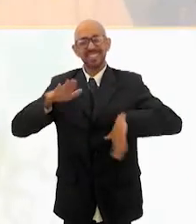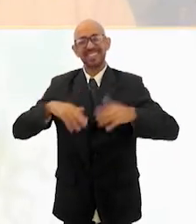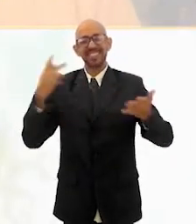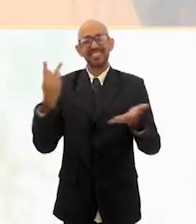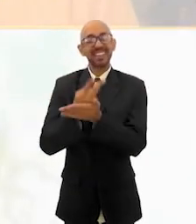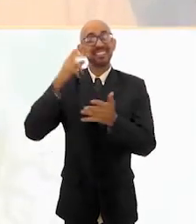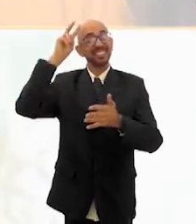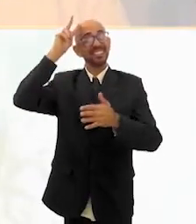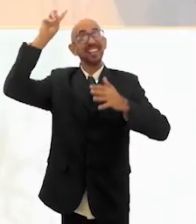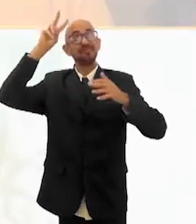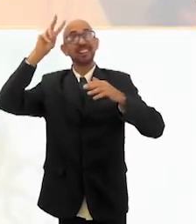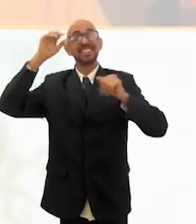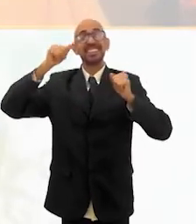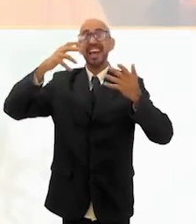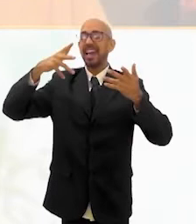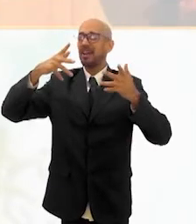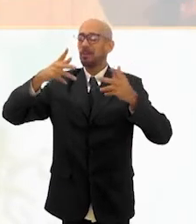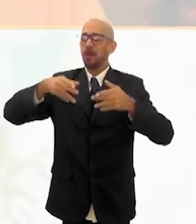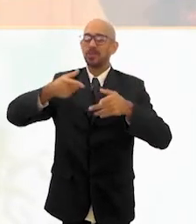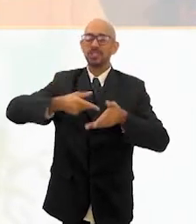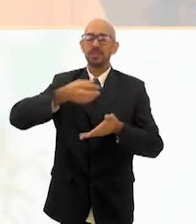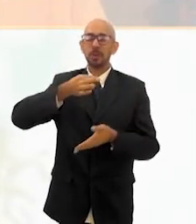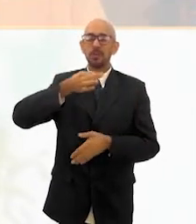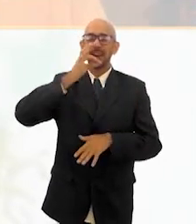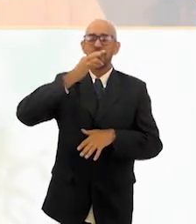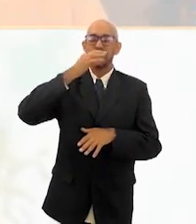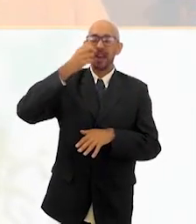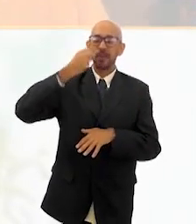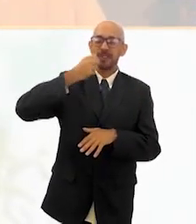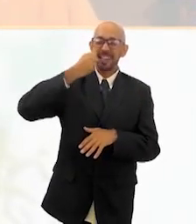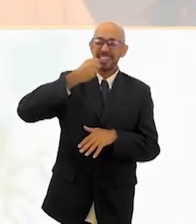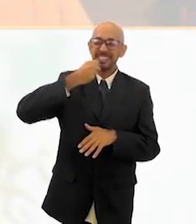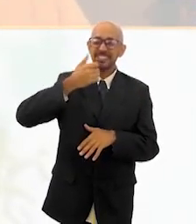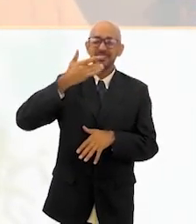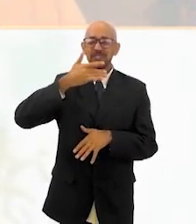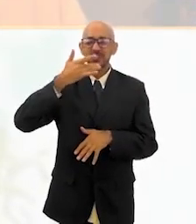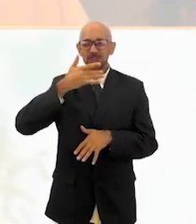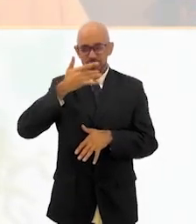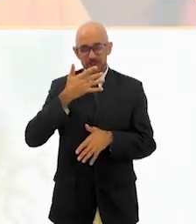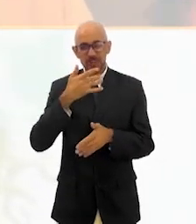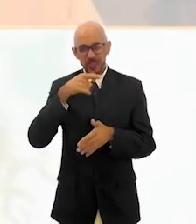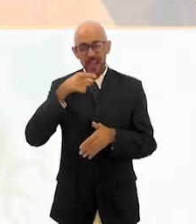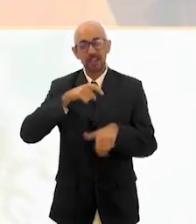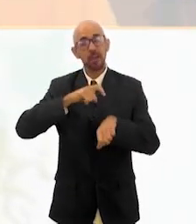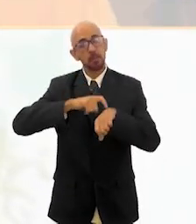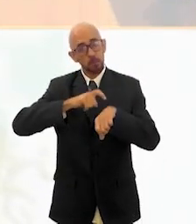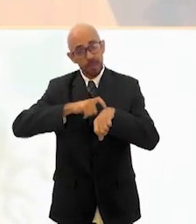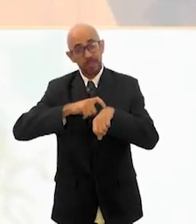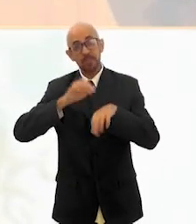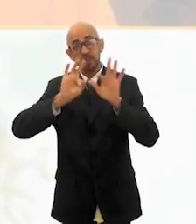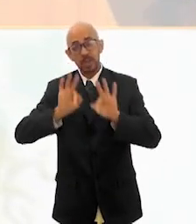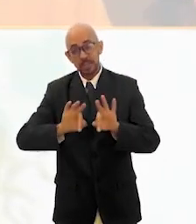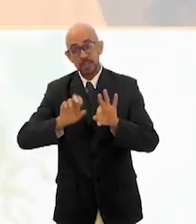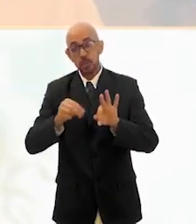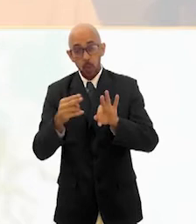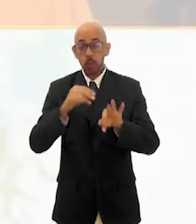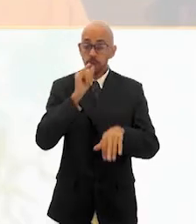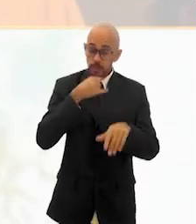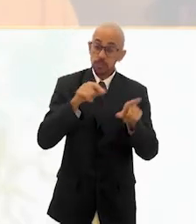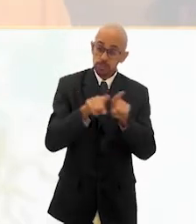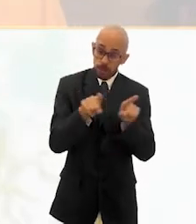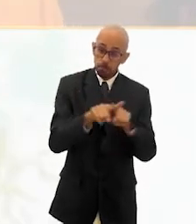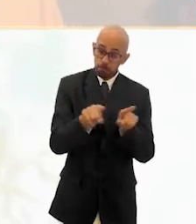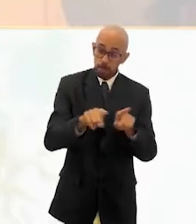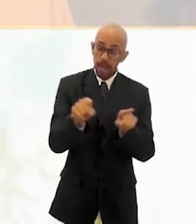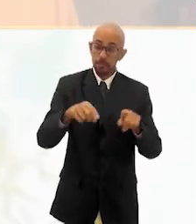cafezinho com leite bem gostoso, sabe? Aquela coisa que você bate papo. Ah, mas teve aquele momento feliz, aquele momento triste. Mas aí você lembra